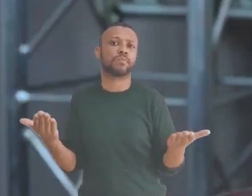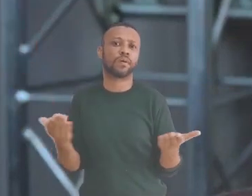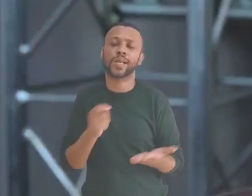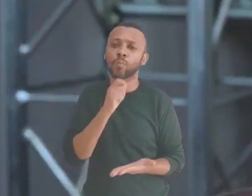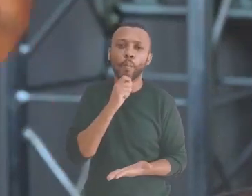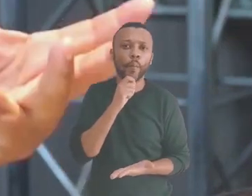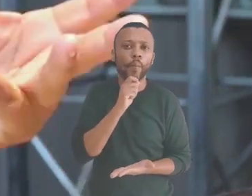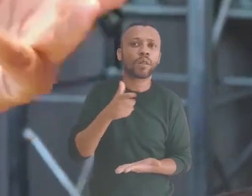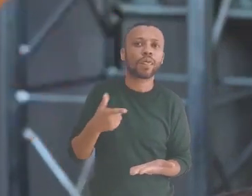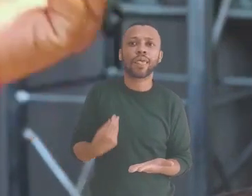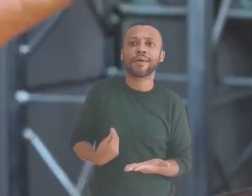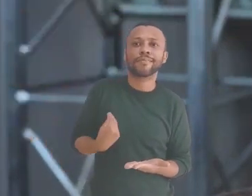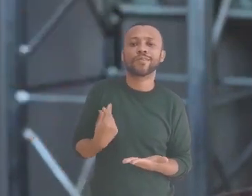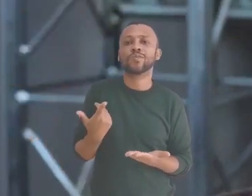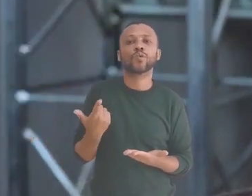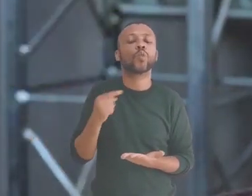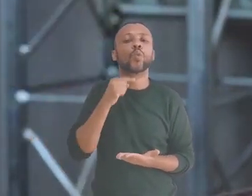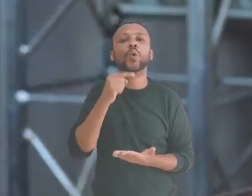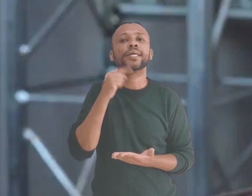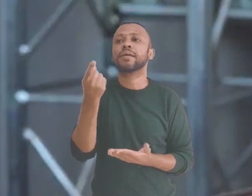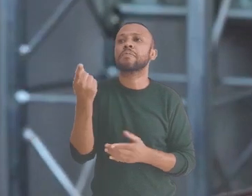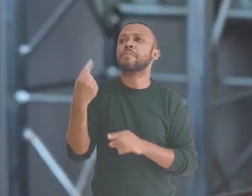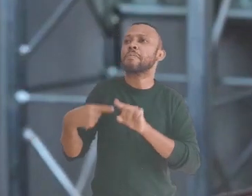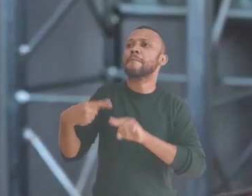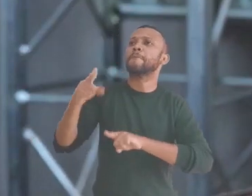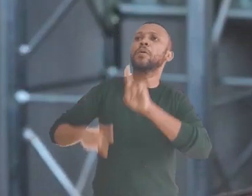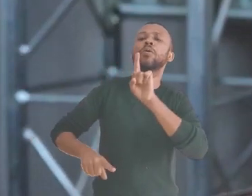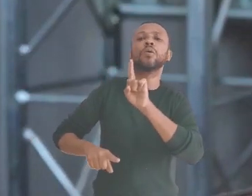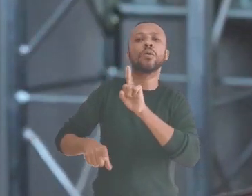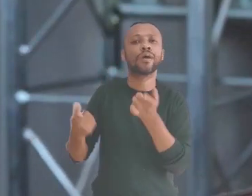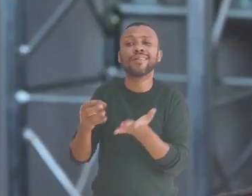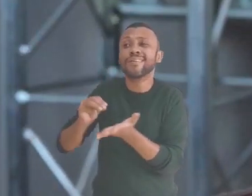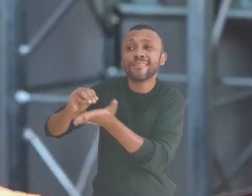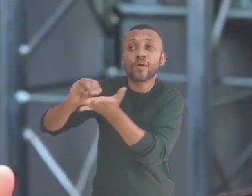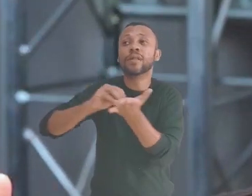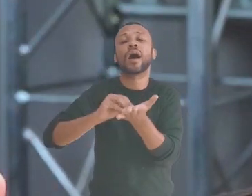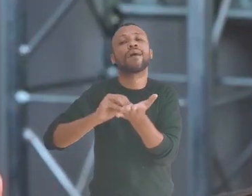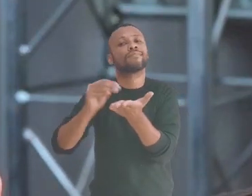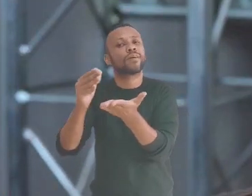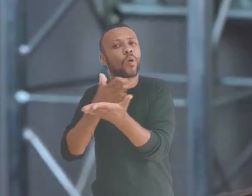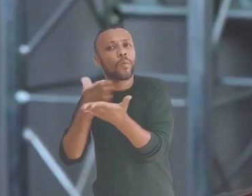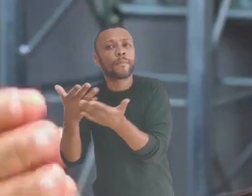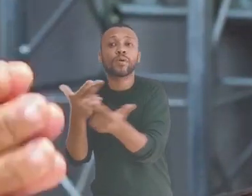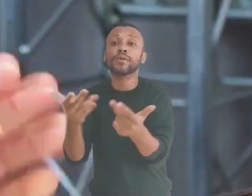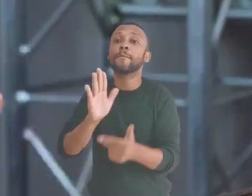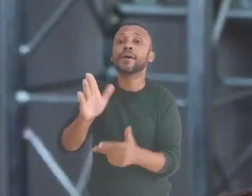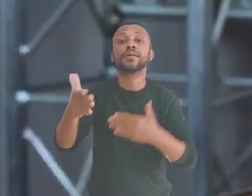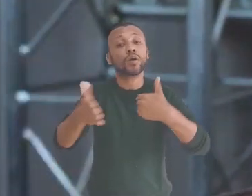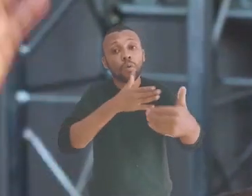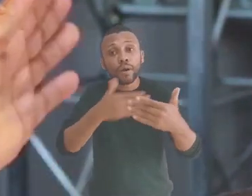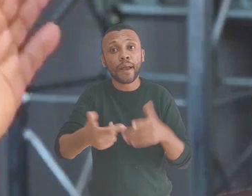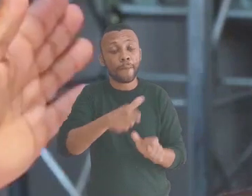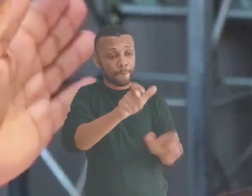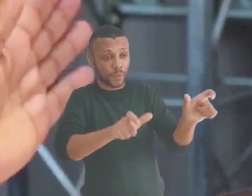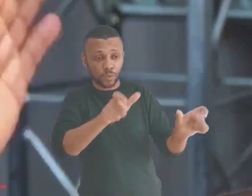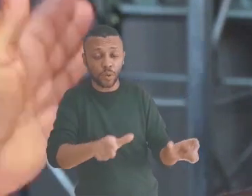vivi o mais além, foi por opção minha. Mas qualquer pessoa com nanismo, ela pode abrir o